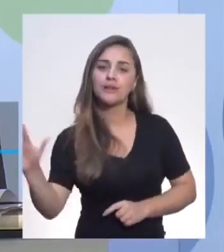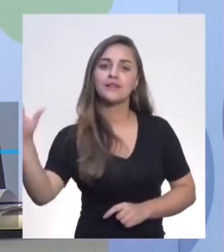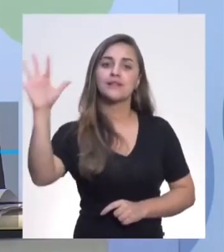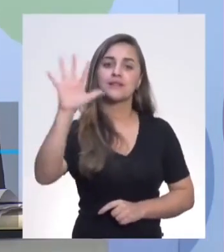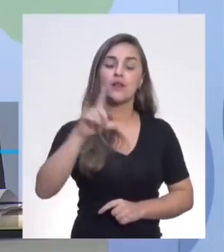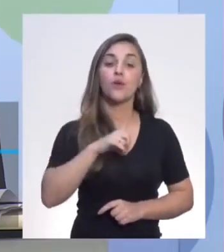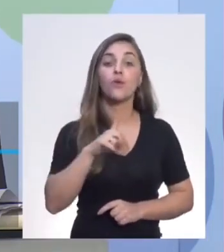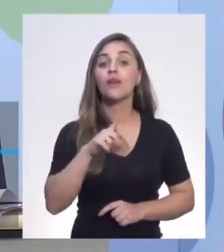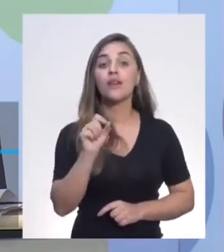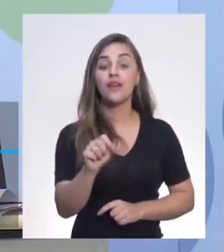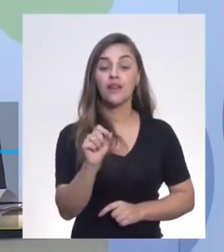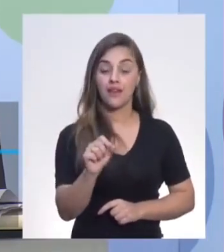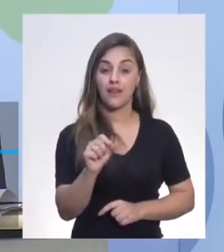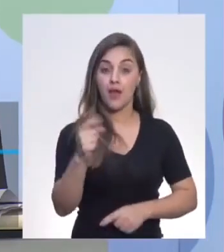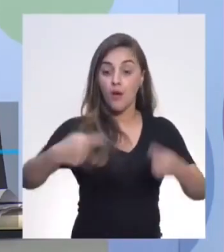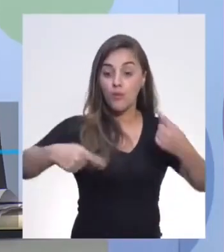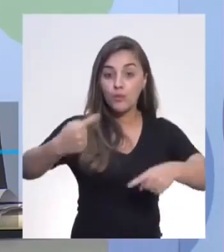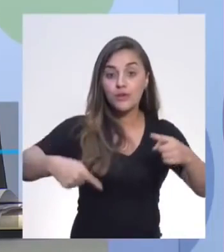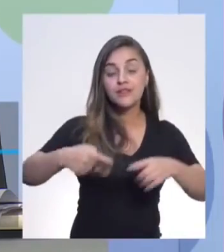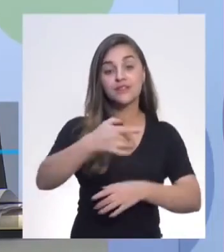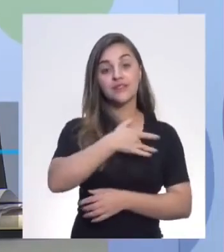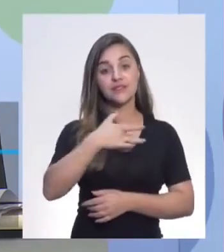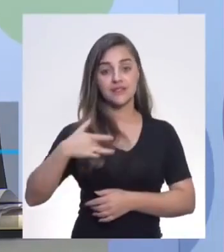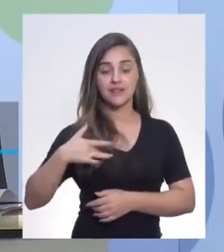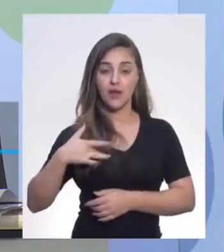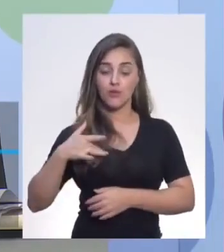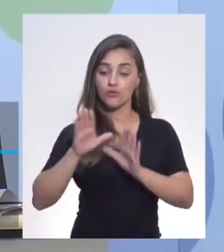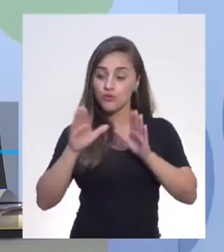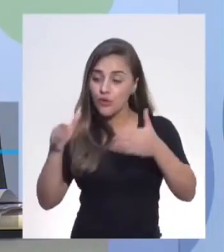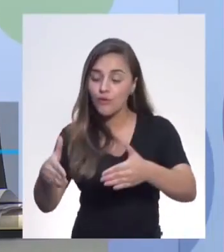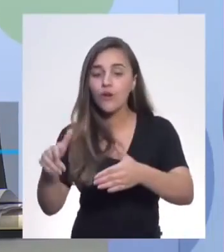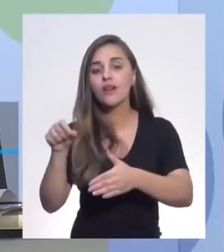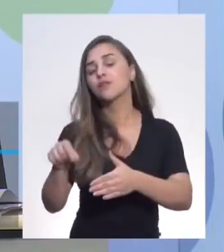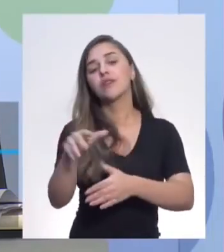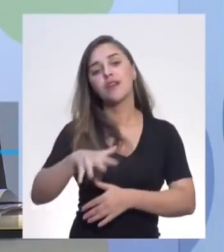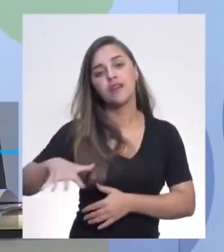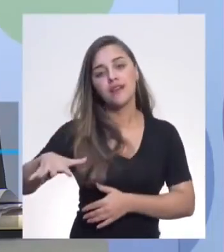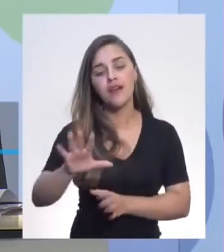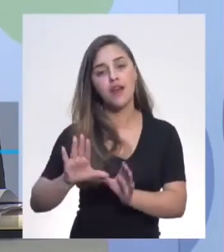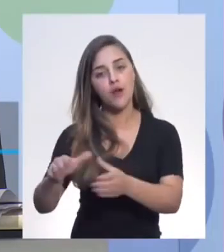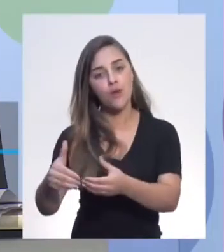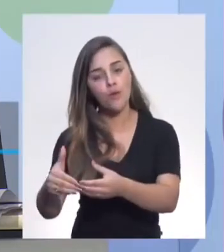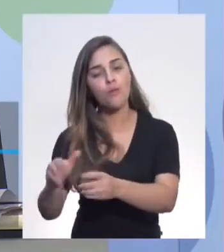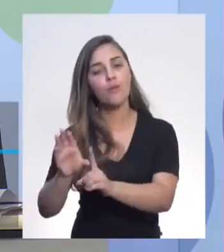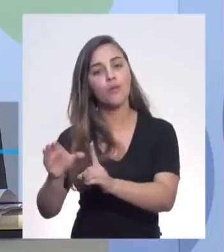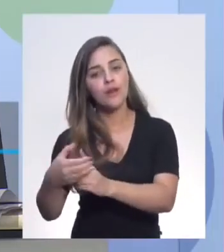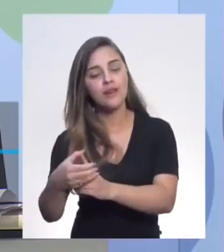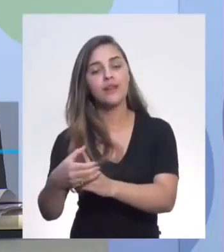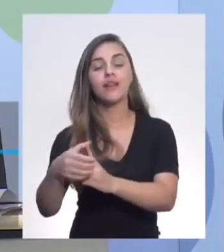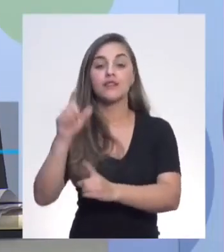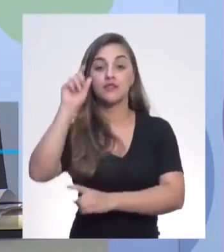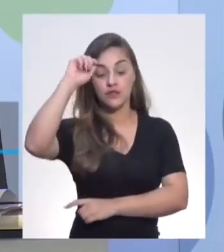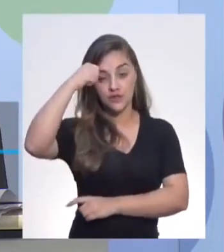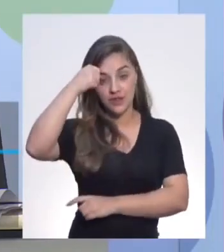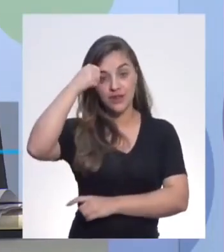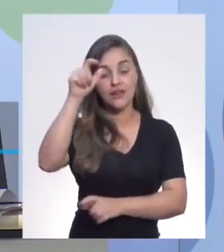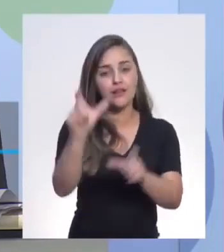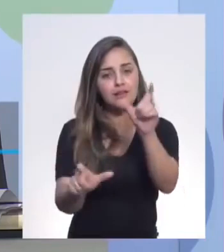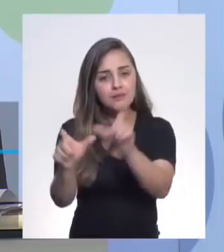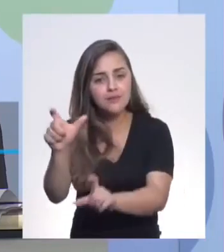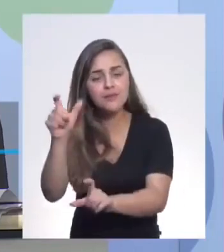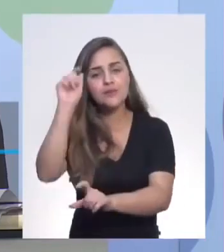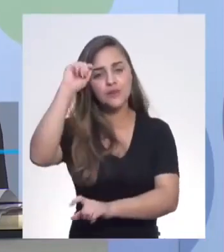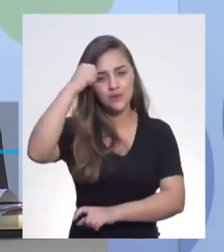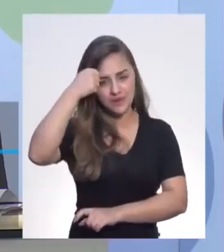de saúde própria para as comunidades negras, né, próprias para pessoas negras.